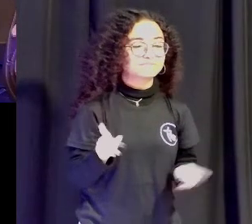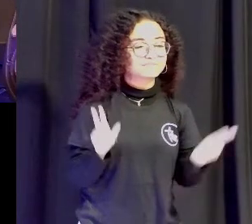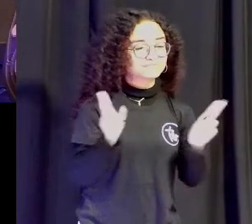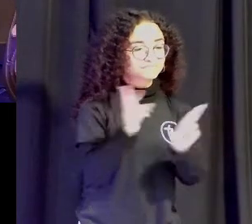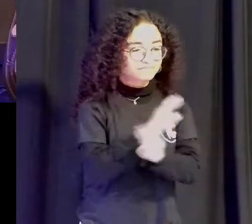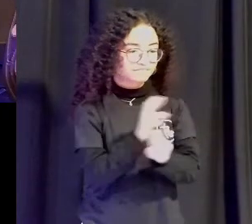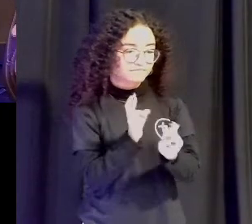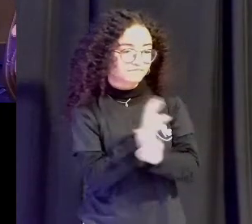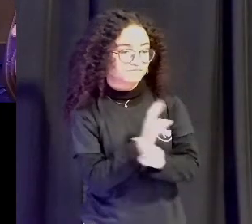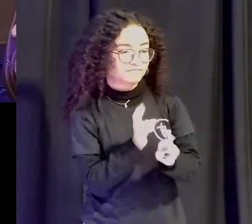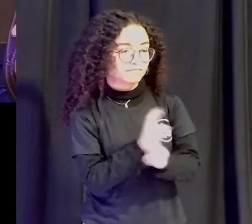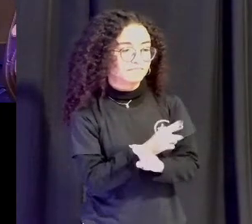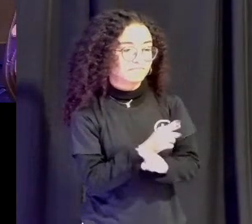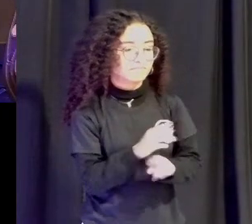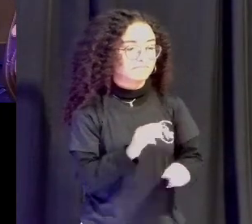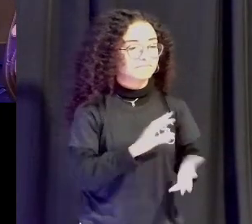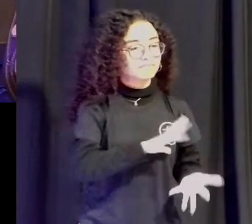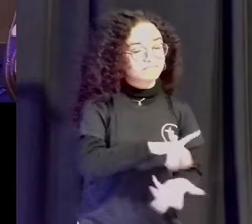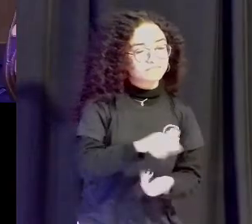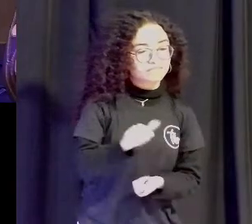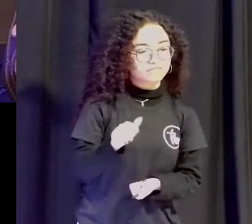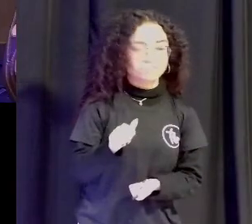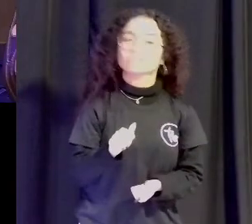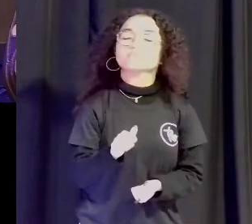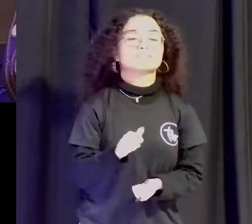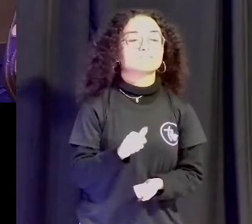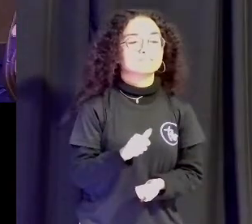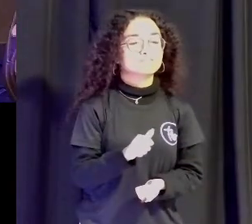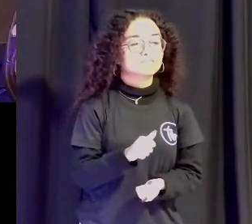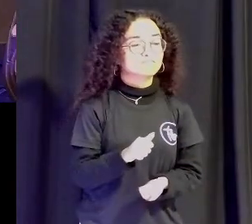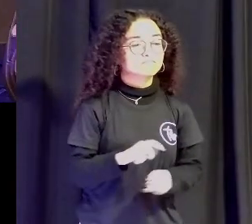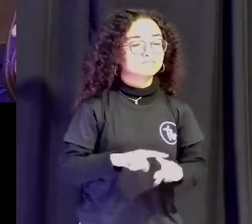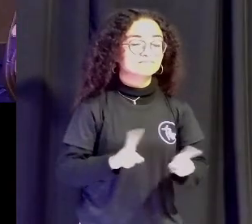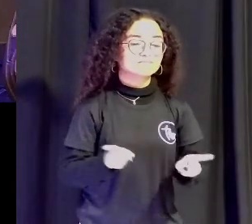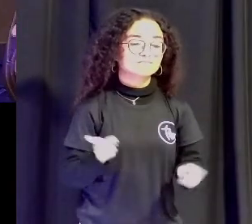é vida, é vida.